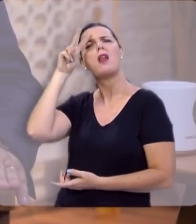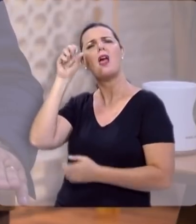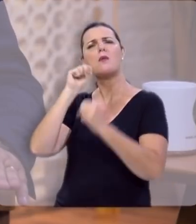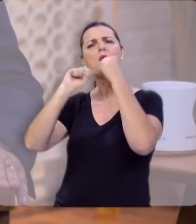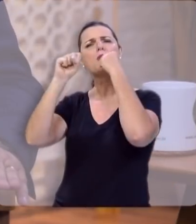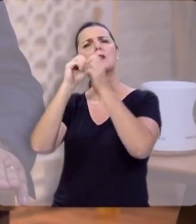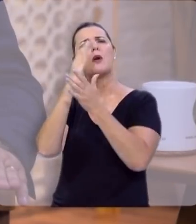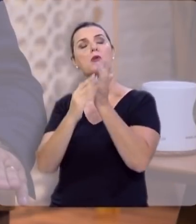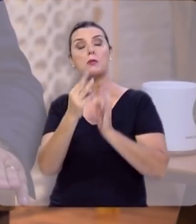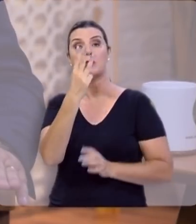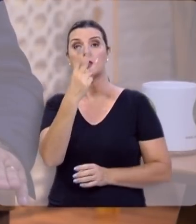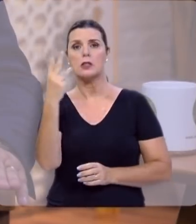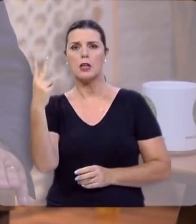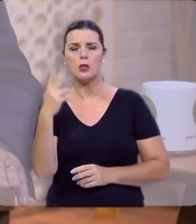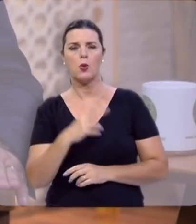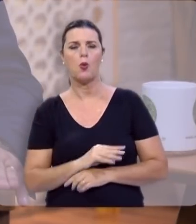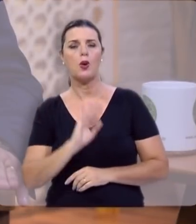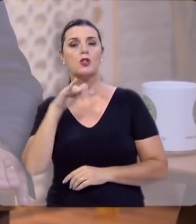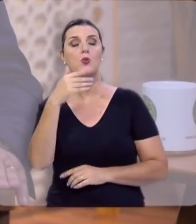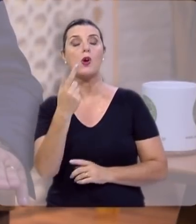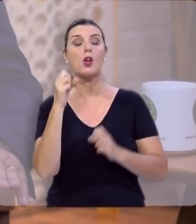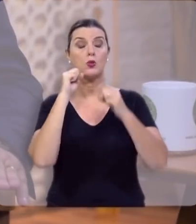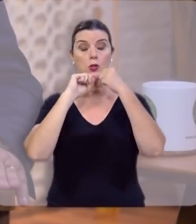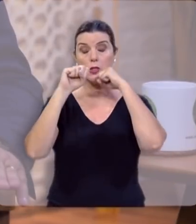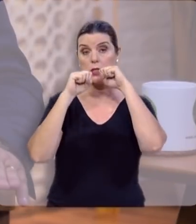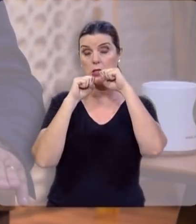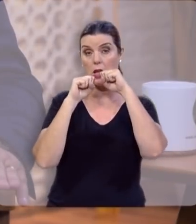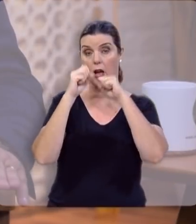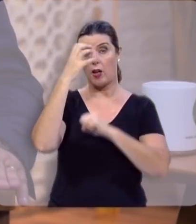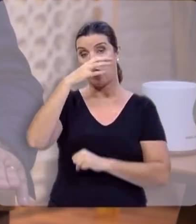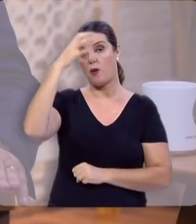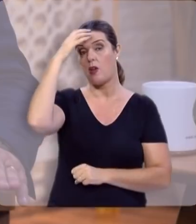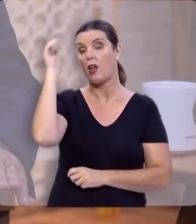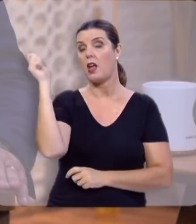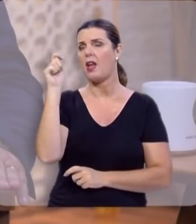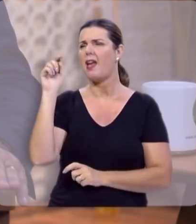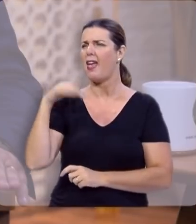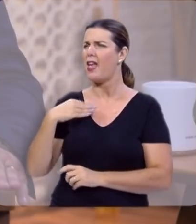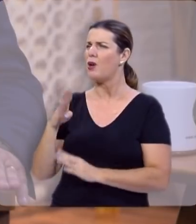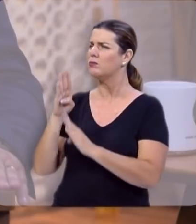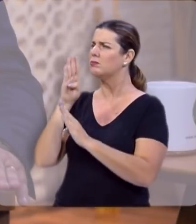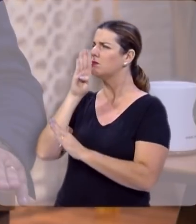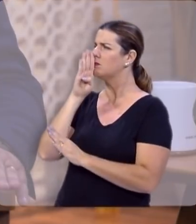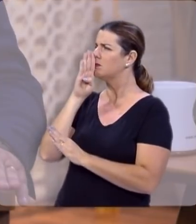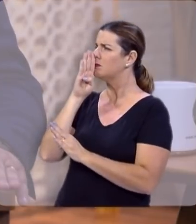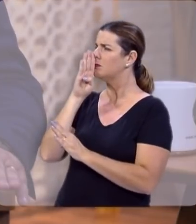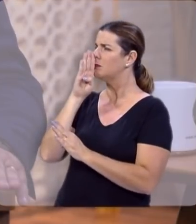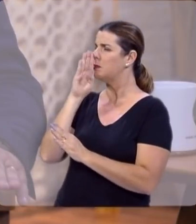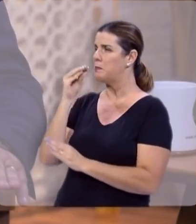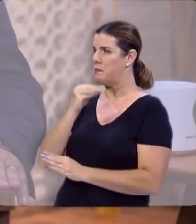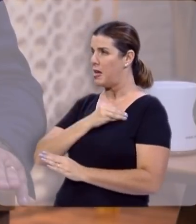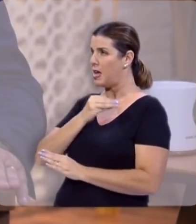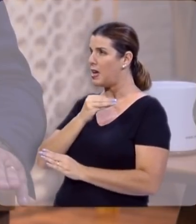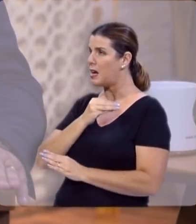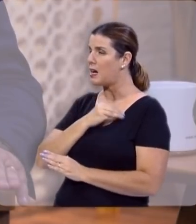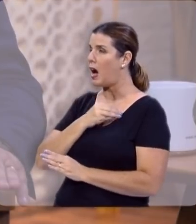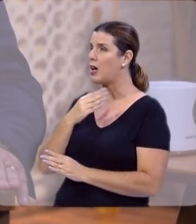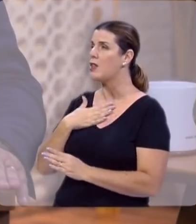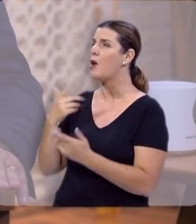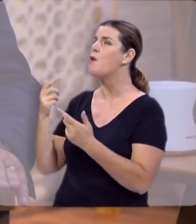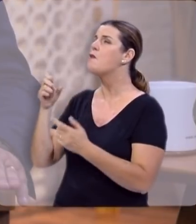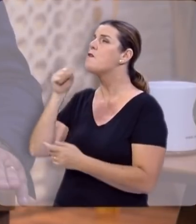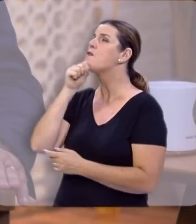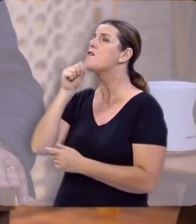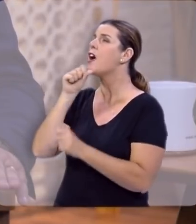Salmo 32, em que o rei Davi diz: enquanto eu calei os meus pecados, envelheceram os meus ossos pelos